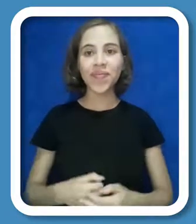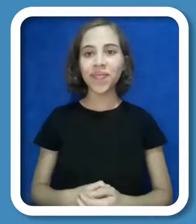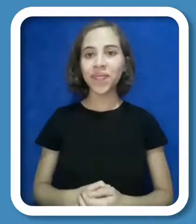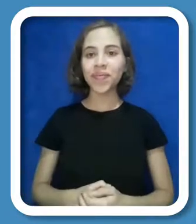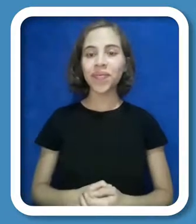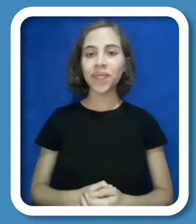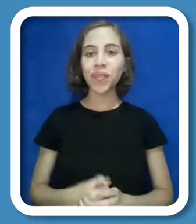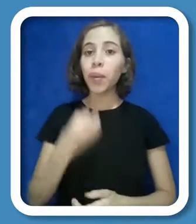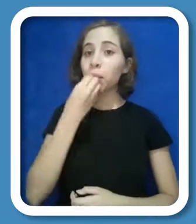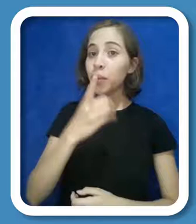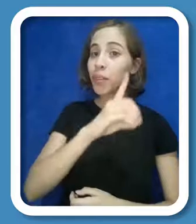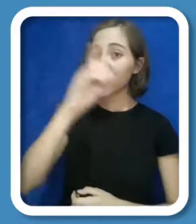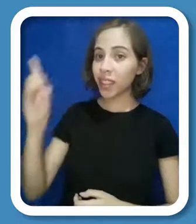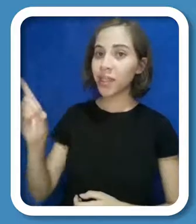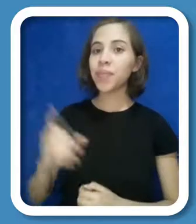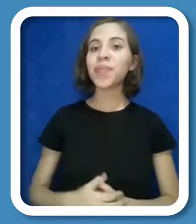Bom dia.